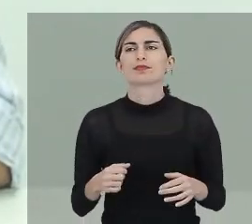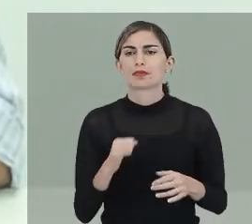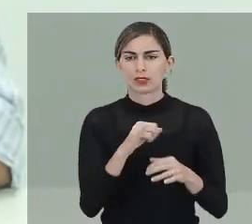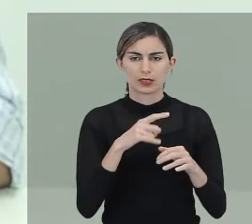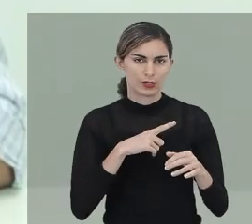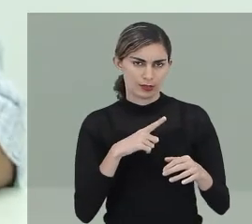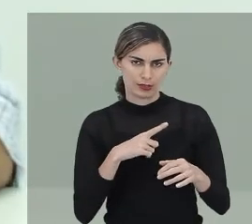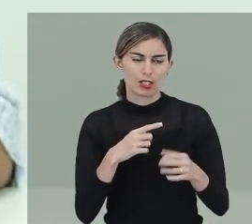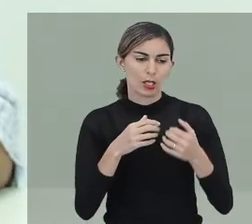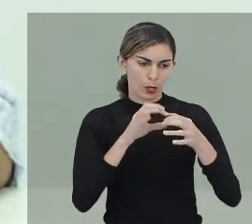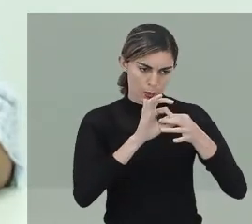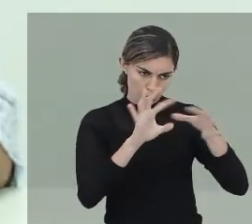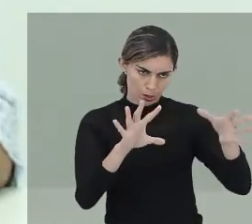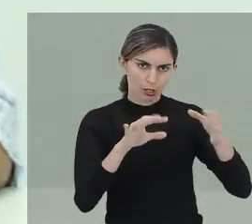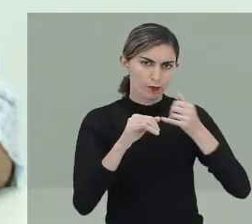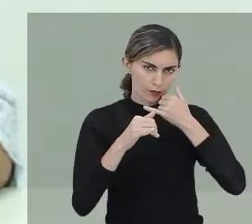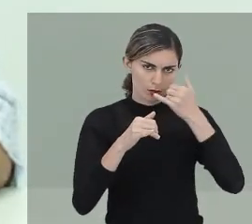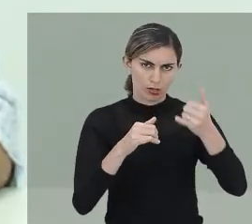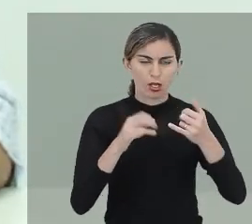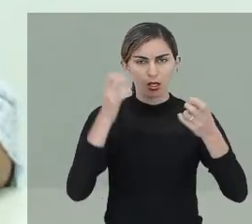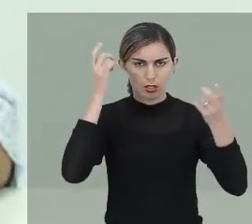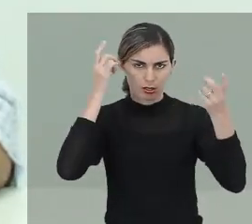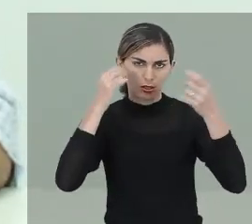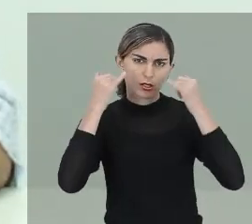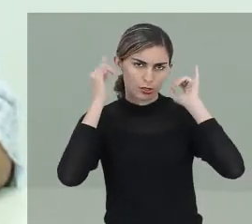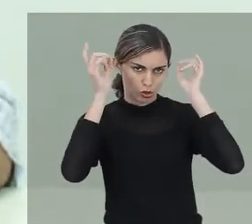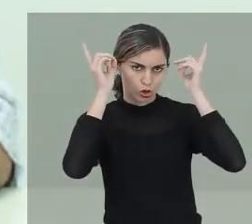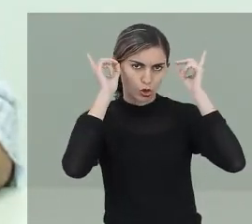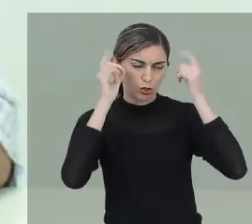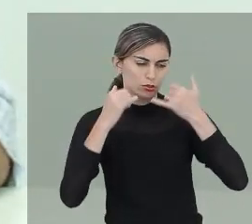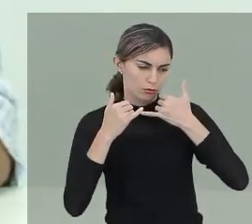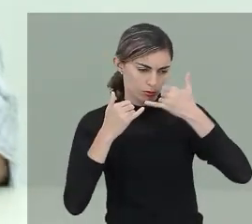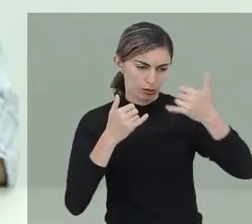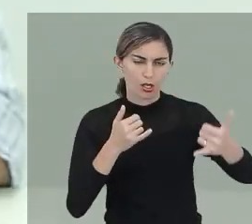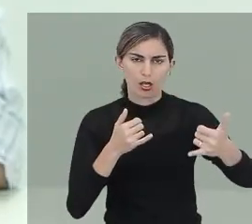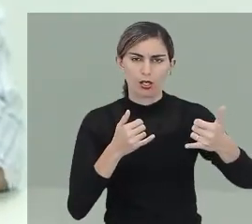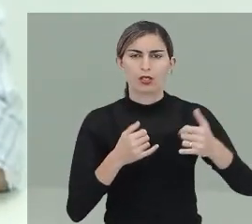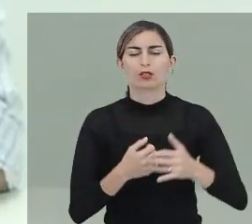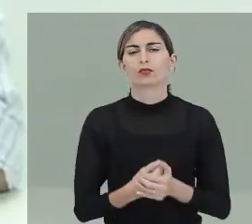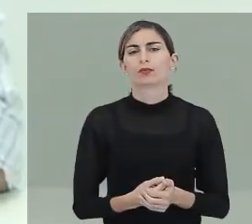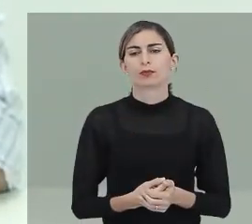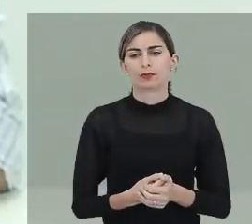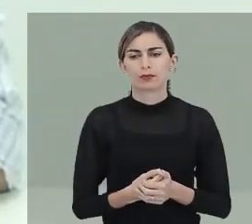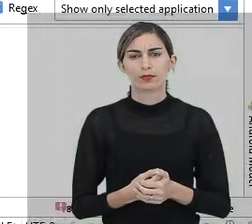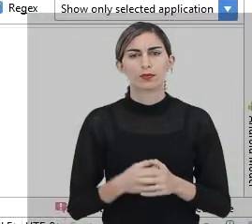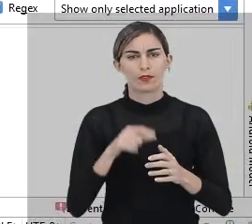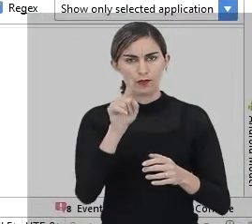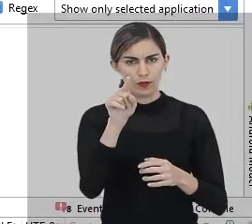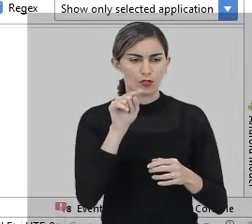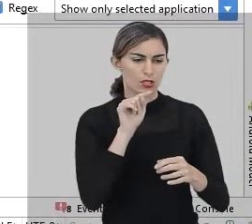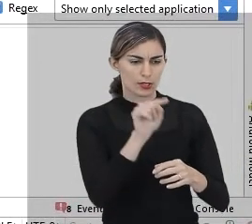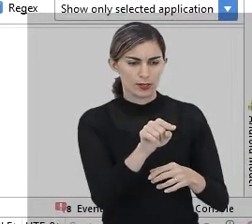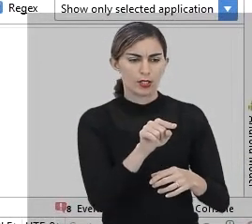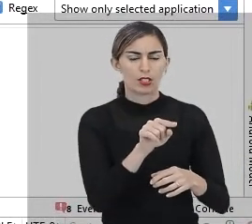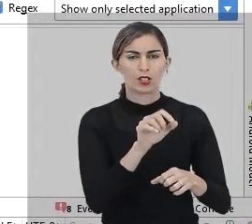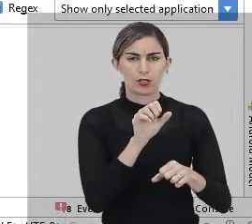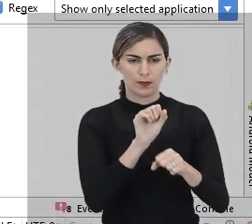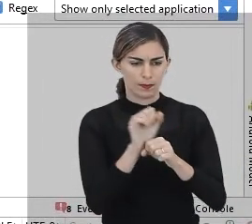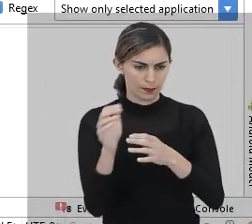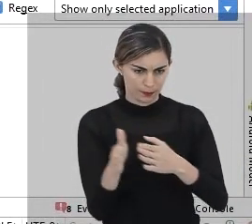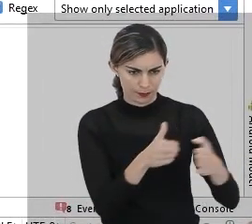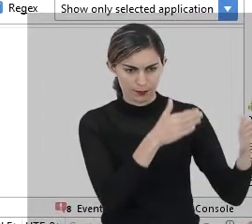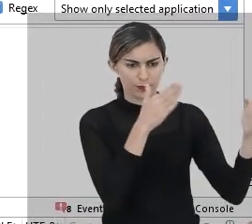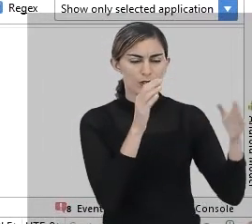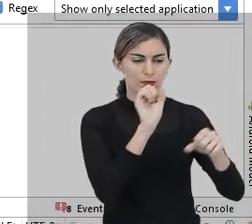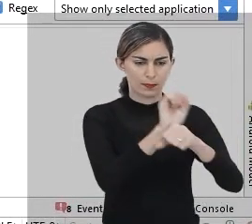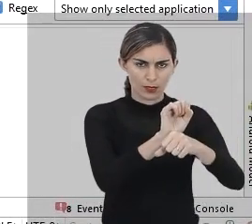a permissão de Android de ligação, certo? E você dá um Start Activity e passa o intent. Então ele